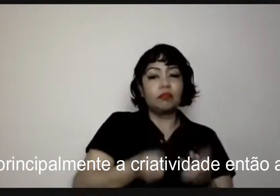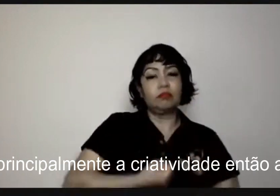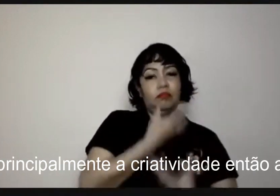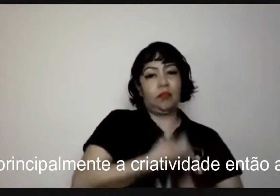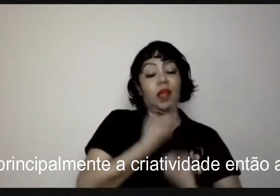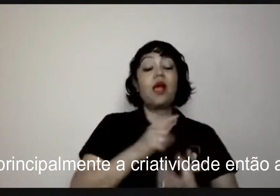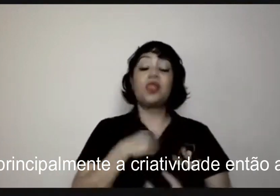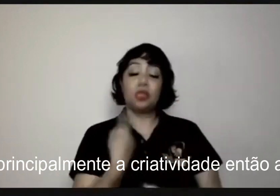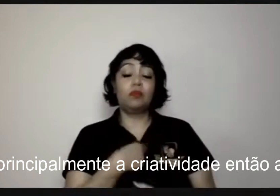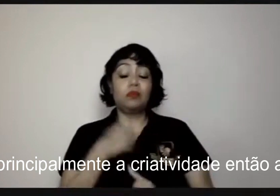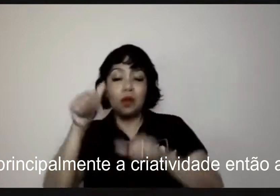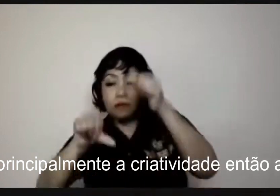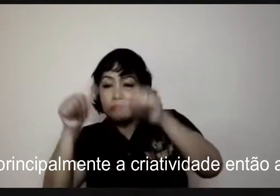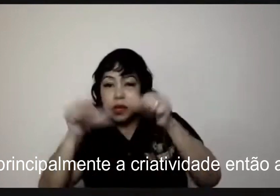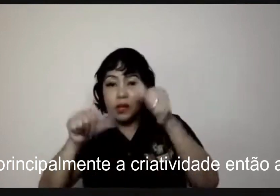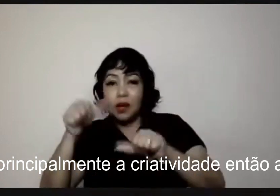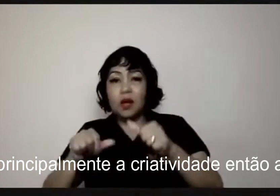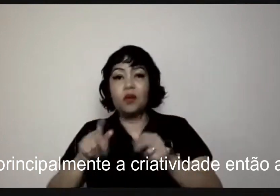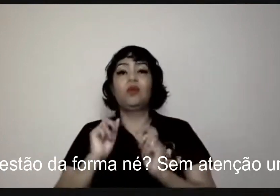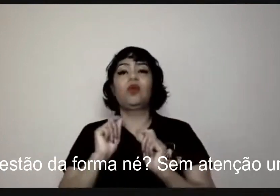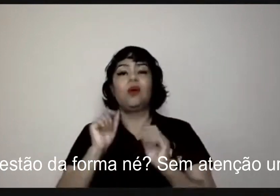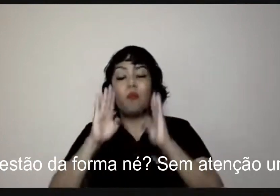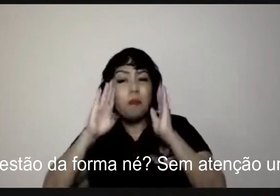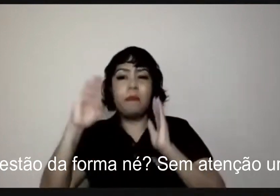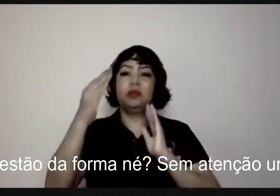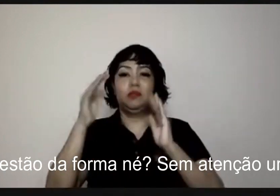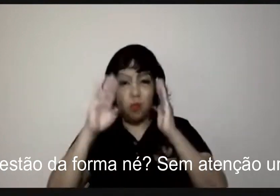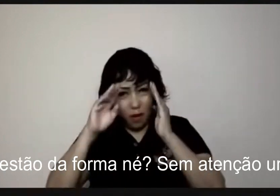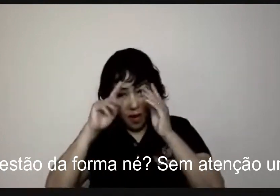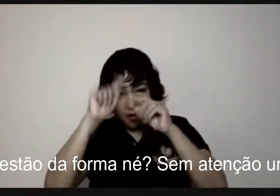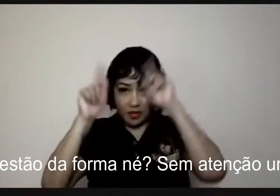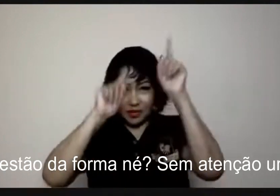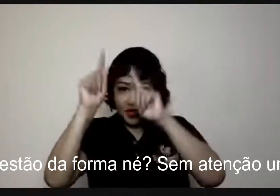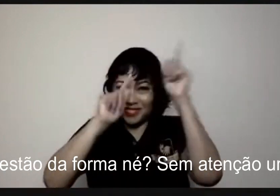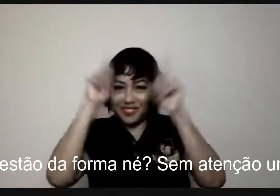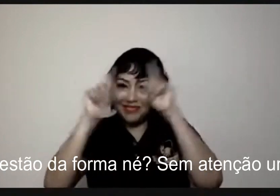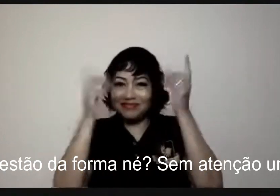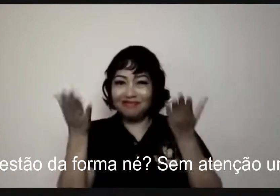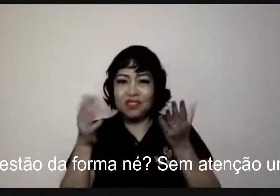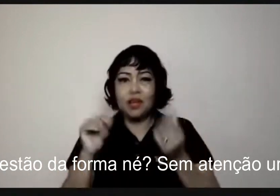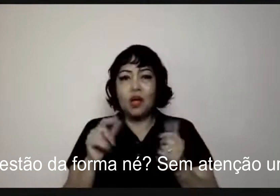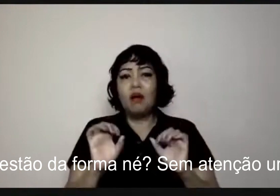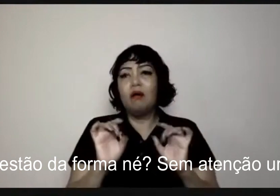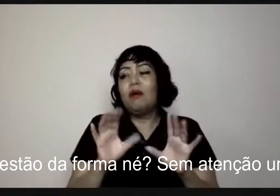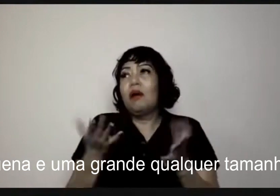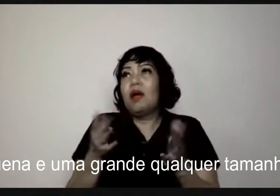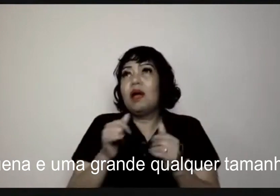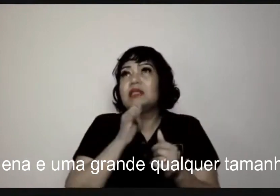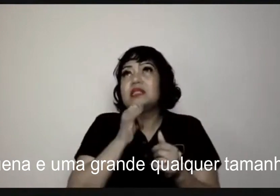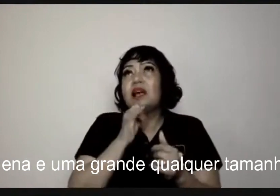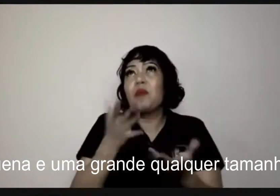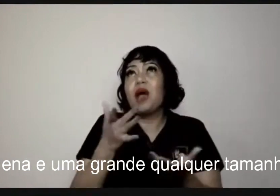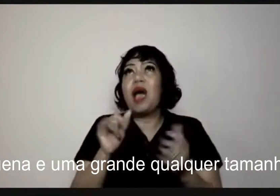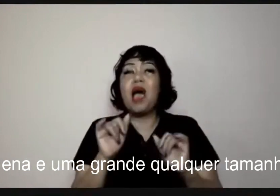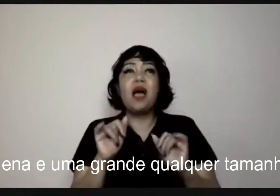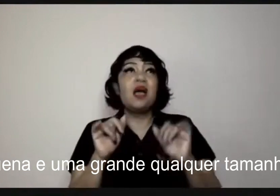avaliando principalmente a criatividade, então a questão da forma, né? Assim, ah, tem que ser um poema pequeno, tem que ser um